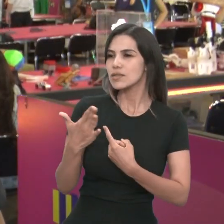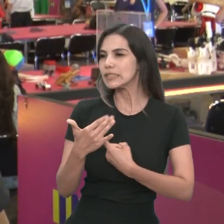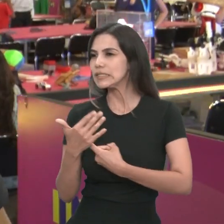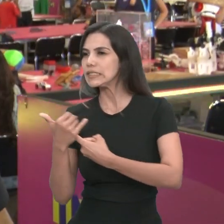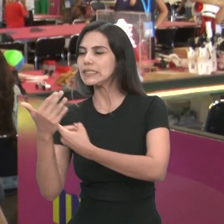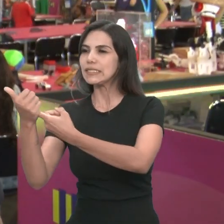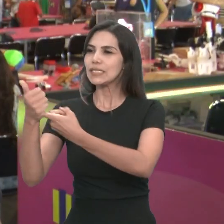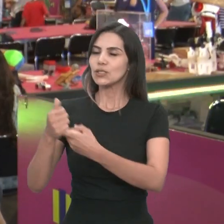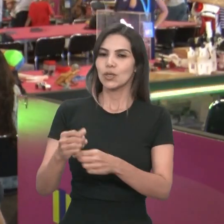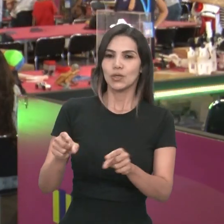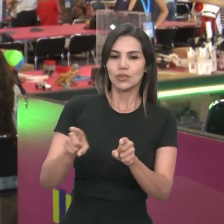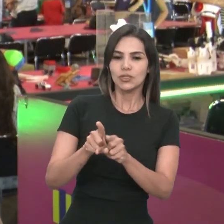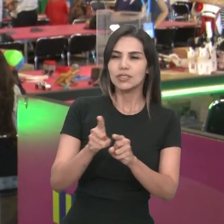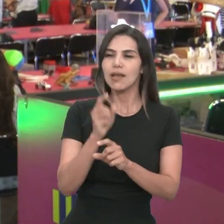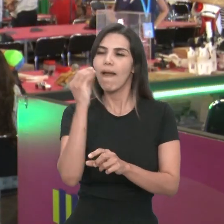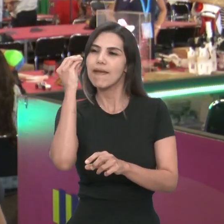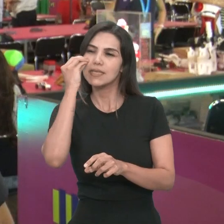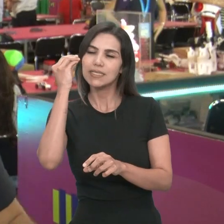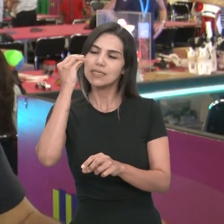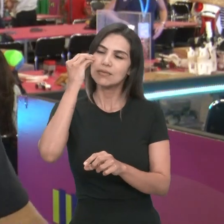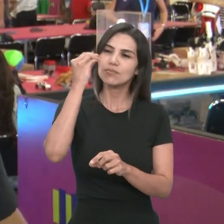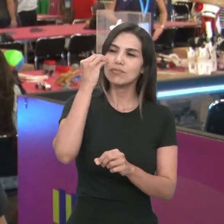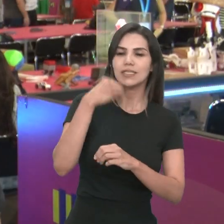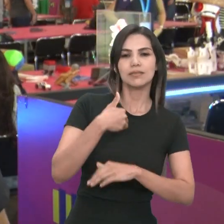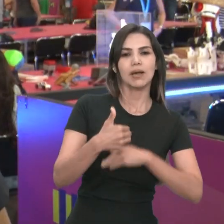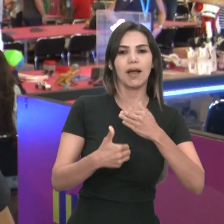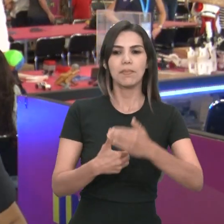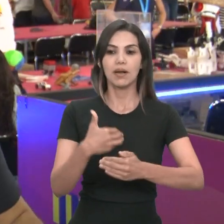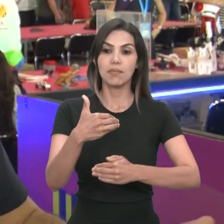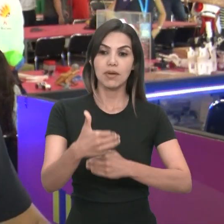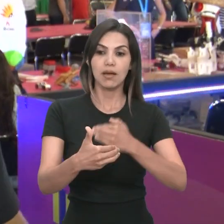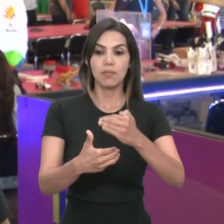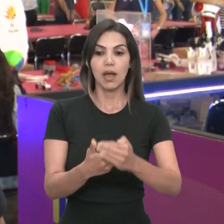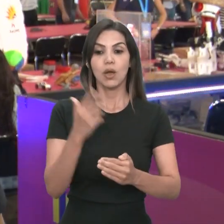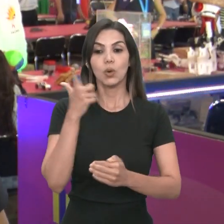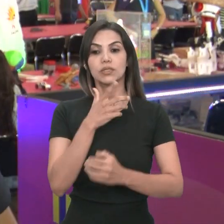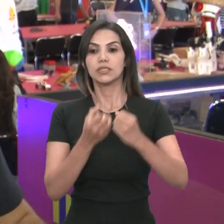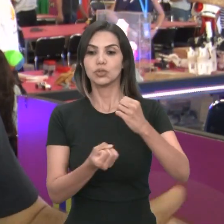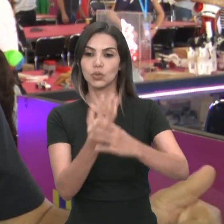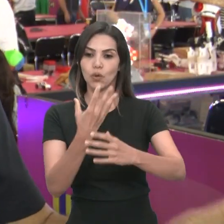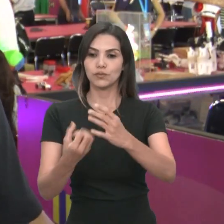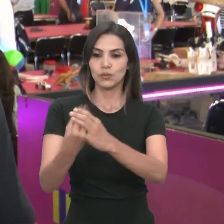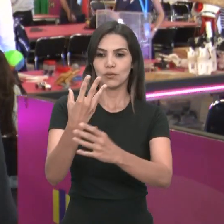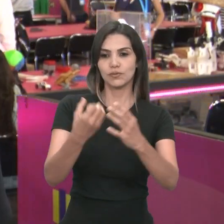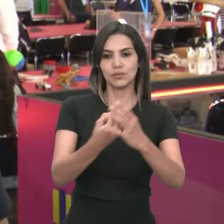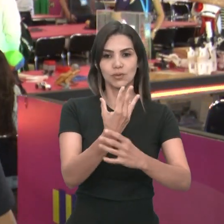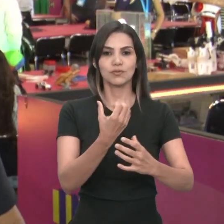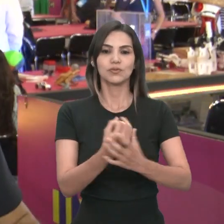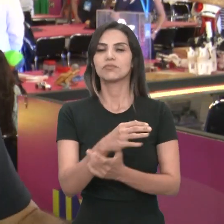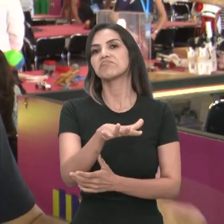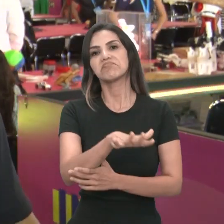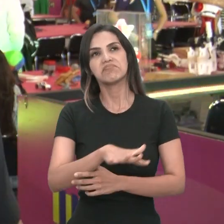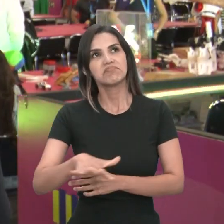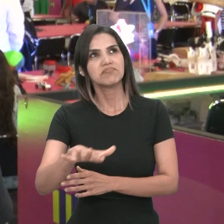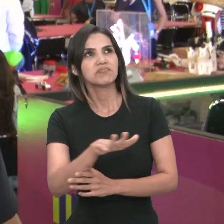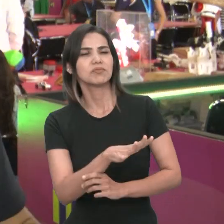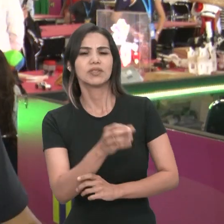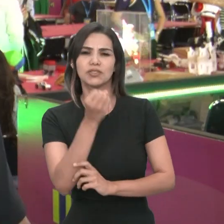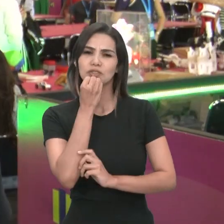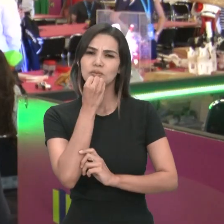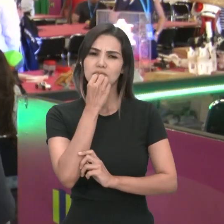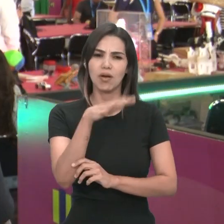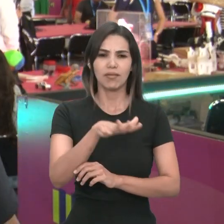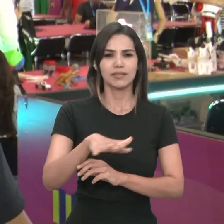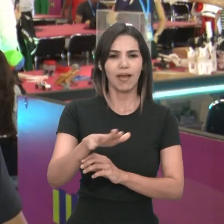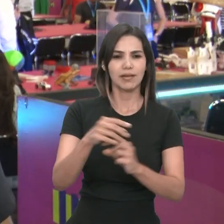três vezes. E daqui certamente vão surgir novas iniciativas que a gente vai ver inserida no ambiente produtivo, dentro da indústria,